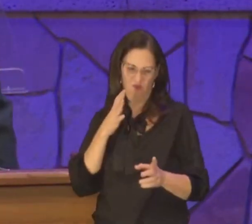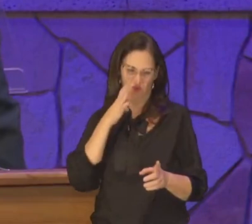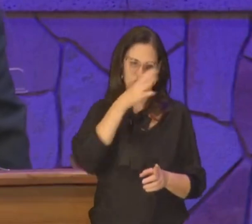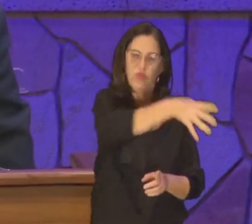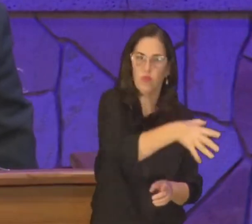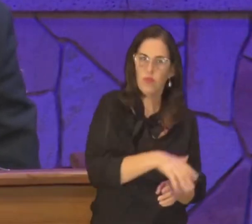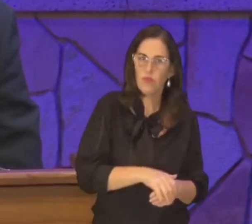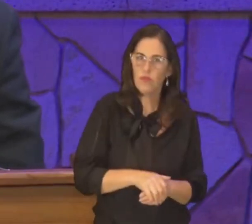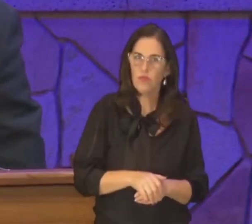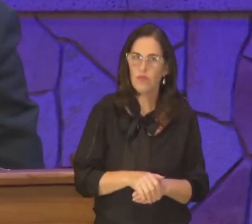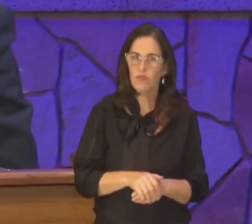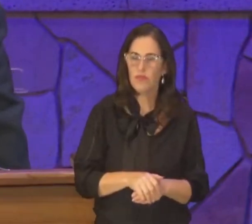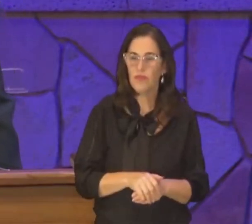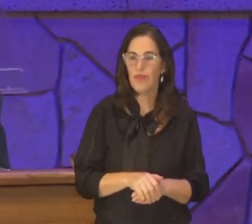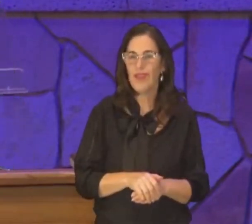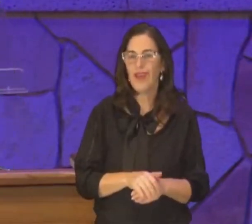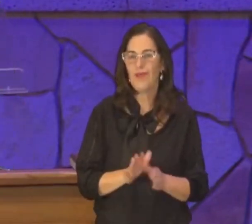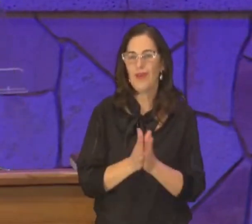aí vem a palavra,